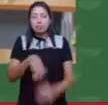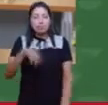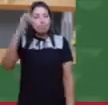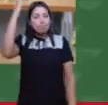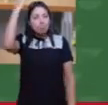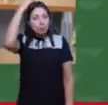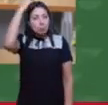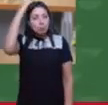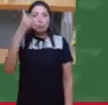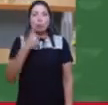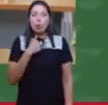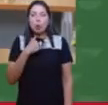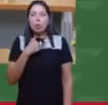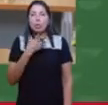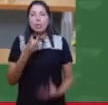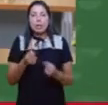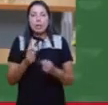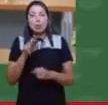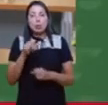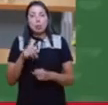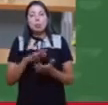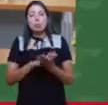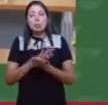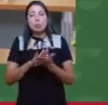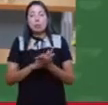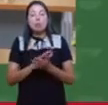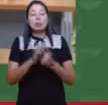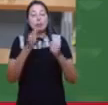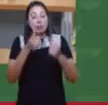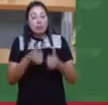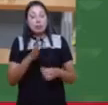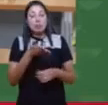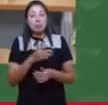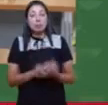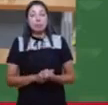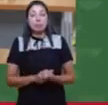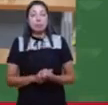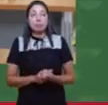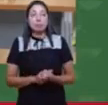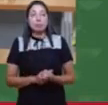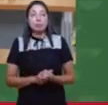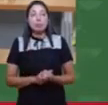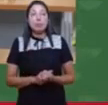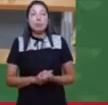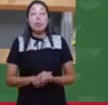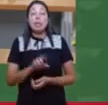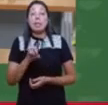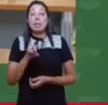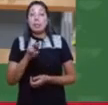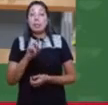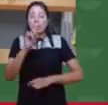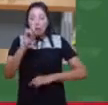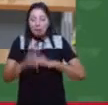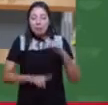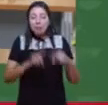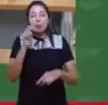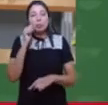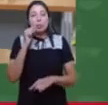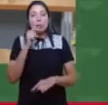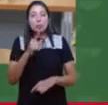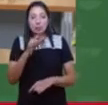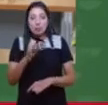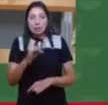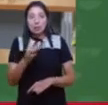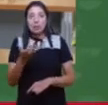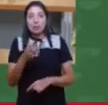absurdo, inaceitável. Muito bem explicado aqui pelos nossos colegas do debate. Cleusa Ramos, avante as mulheres do PT. Nós queremos